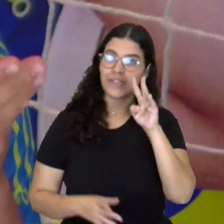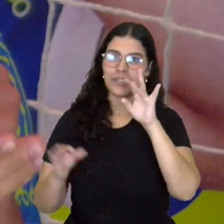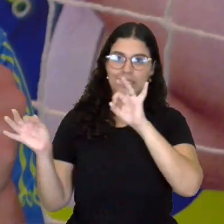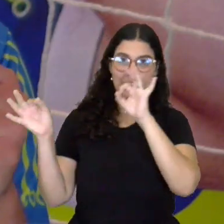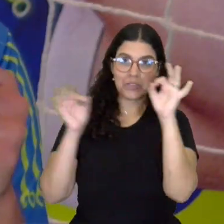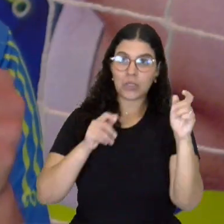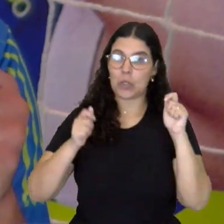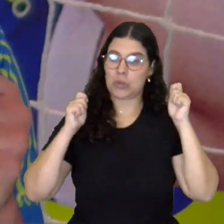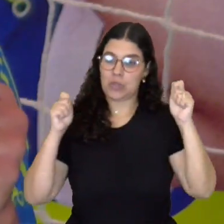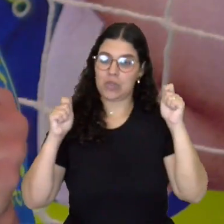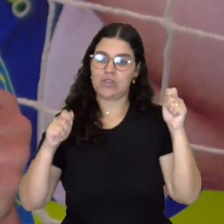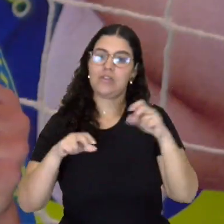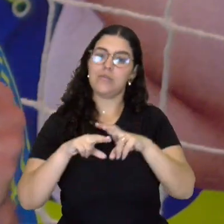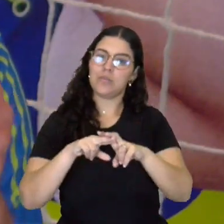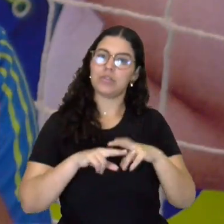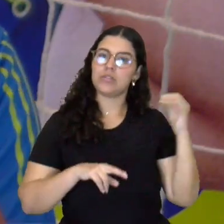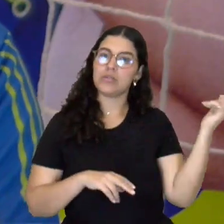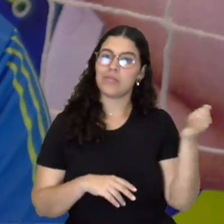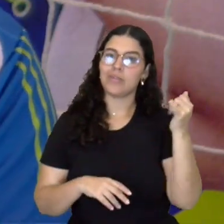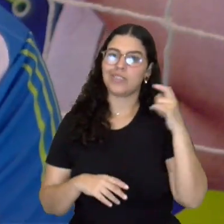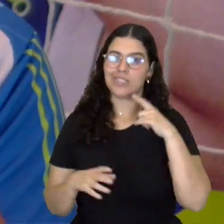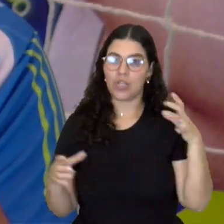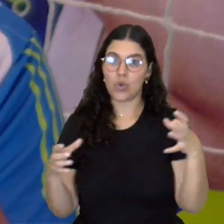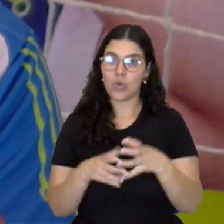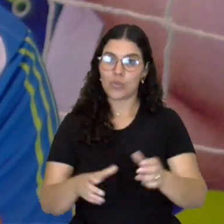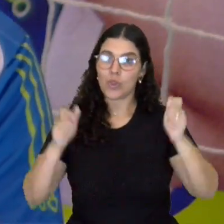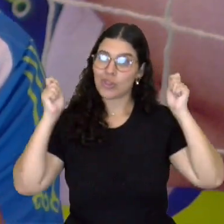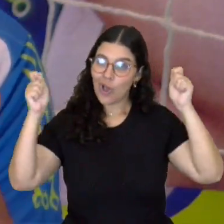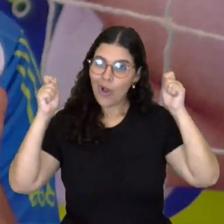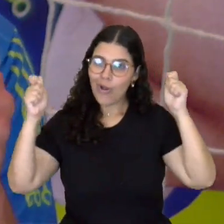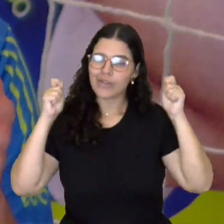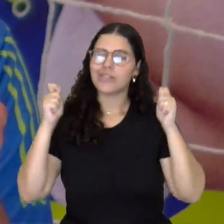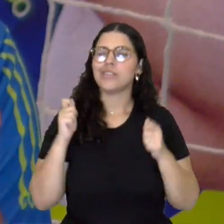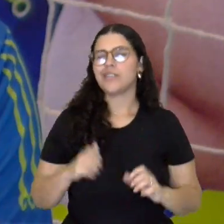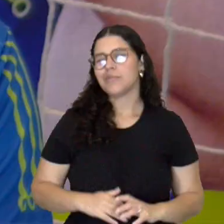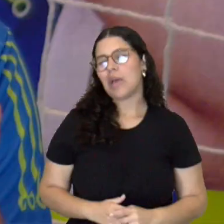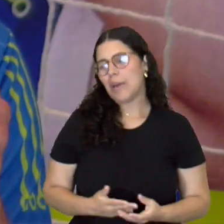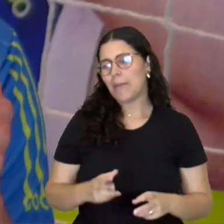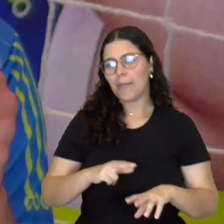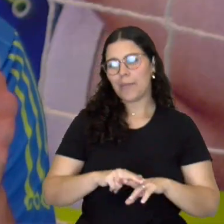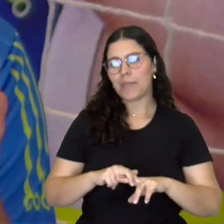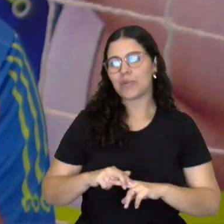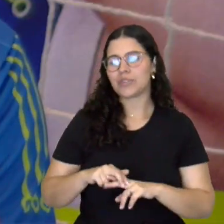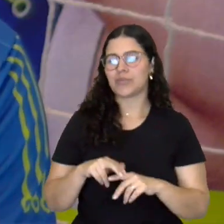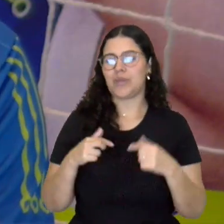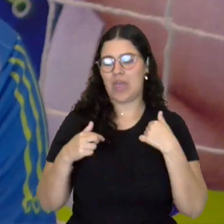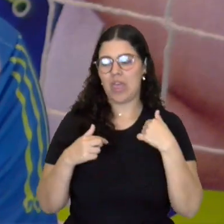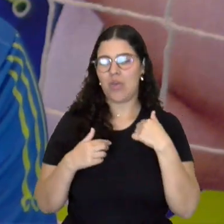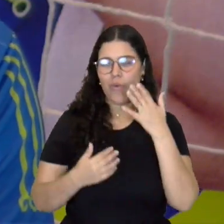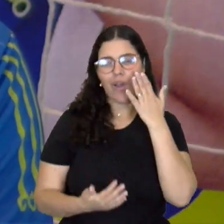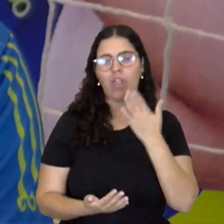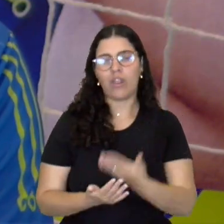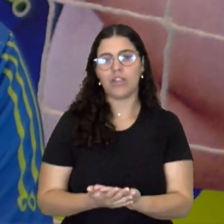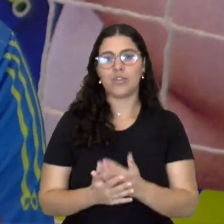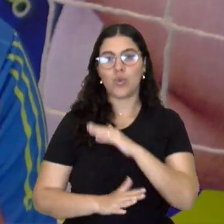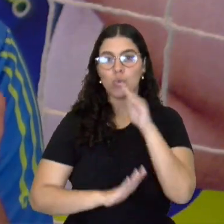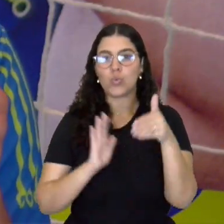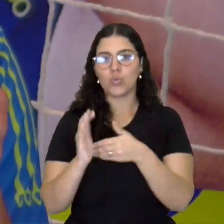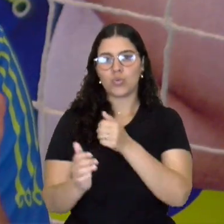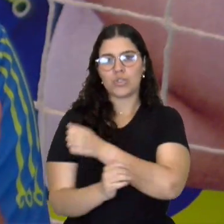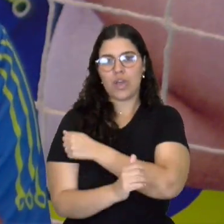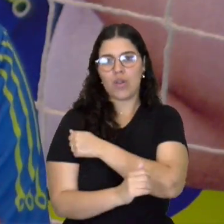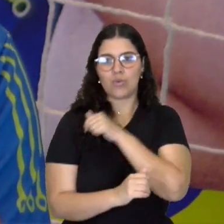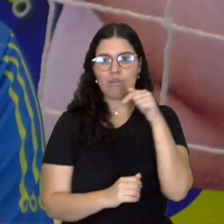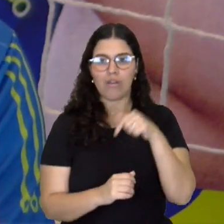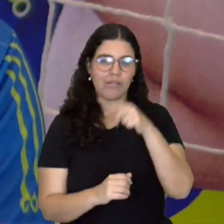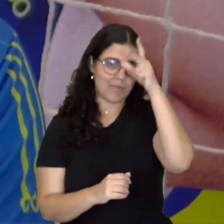isso a importância da gente ter torcida também, né? Mas todo estudante da rede do Recife, ele tem a capacidade, a potencialidade. E a gente fica